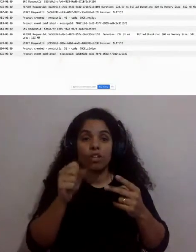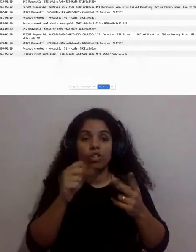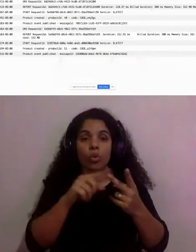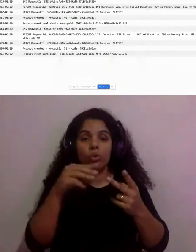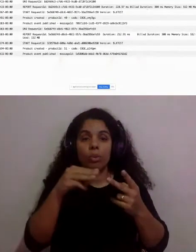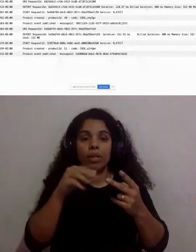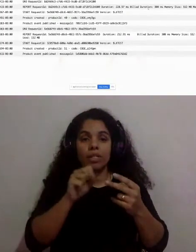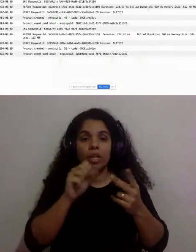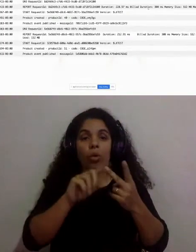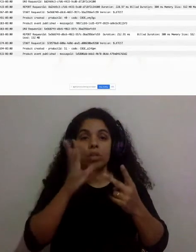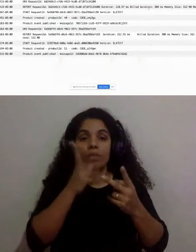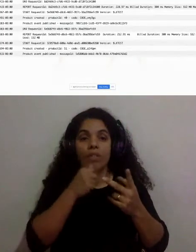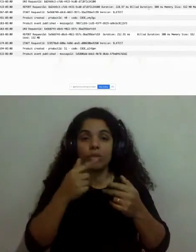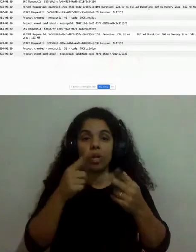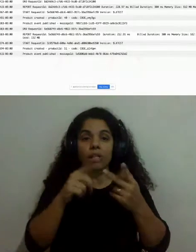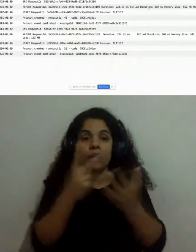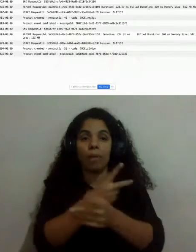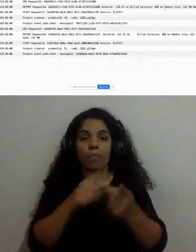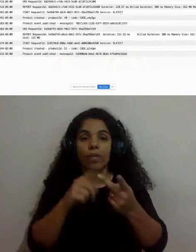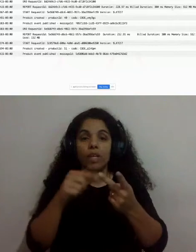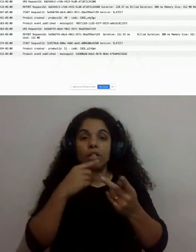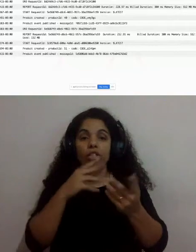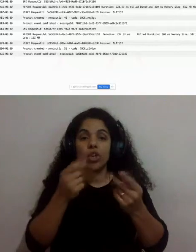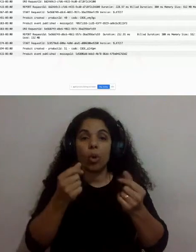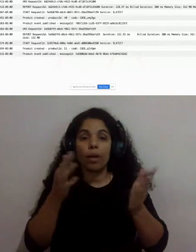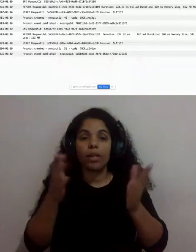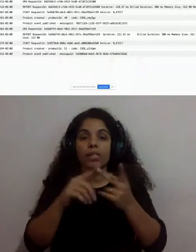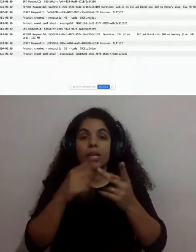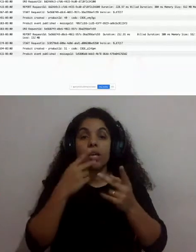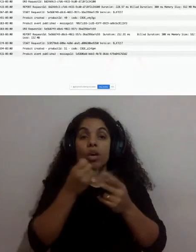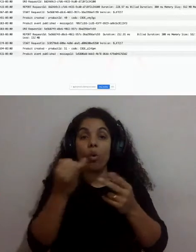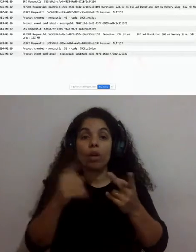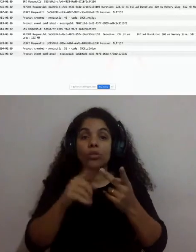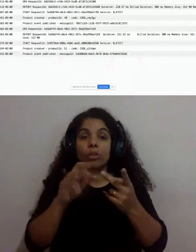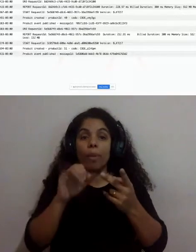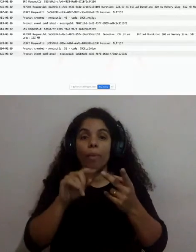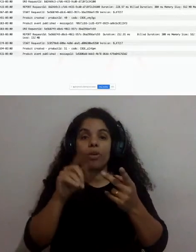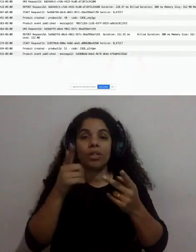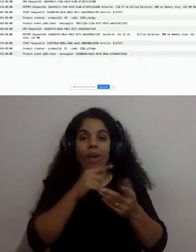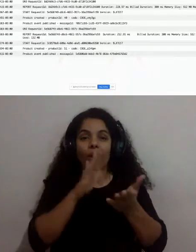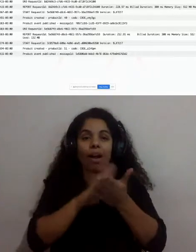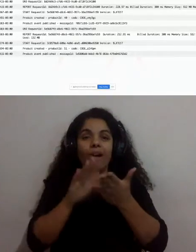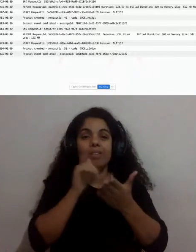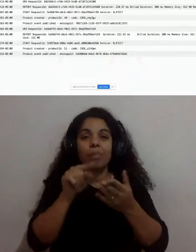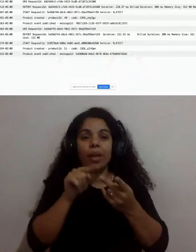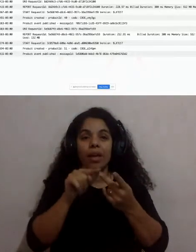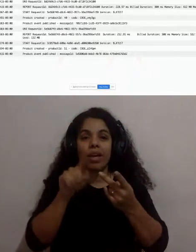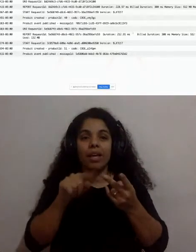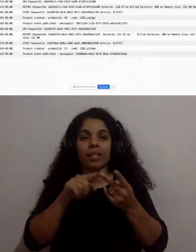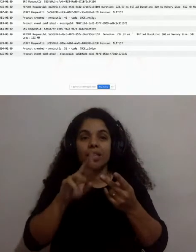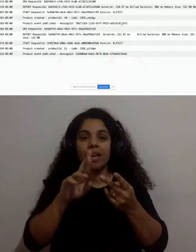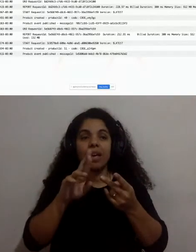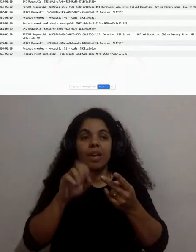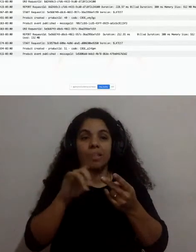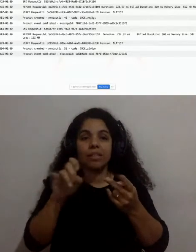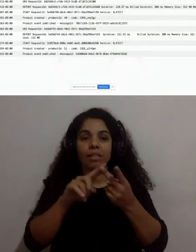milissegundos, quanto que vai ser a duração de cobrança e quanto de memória que eu gastei para essa